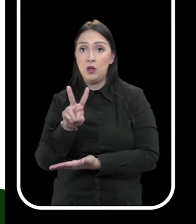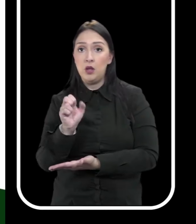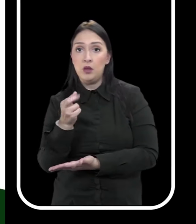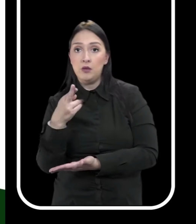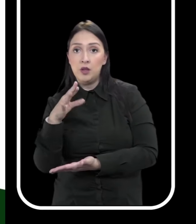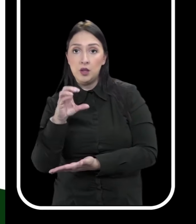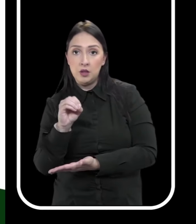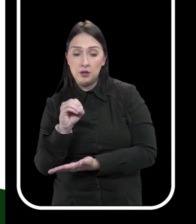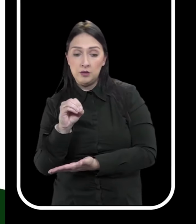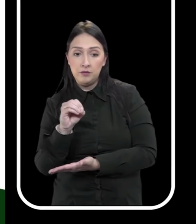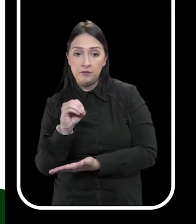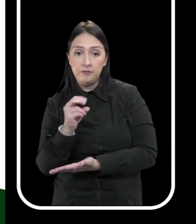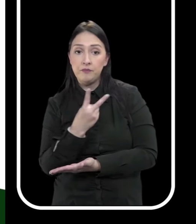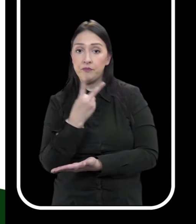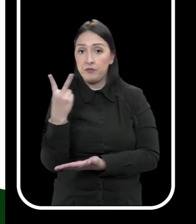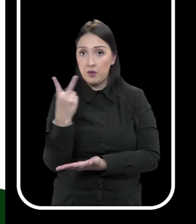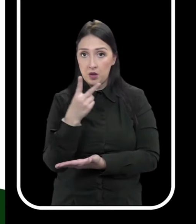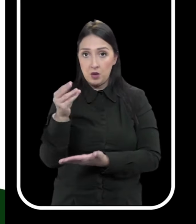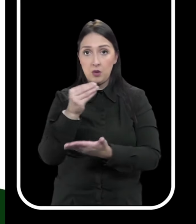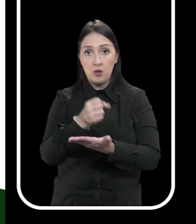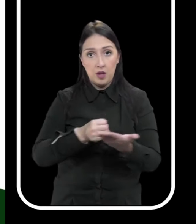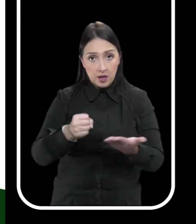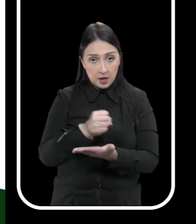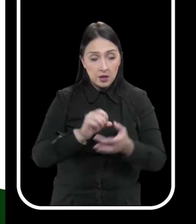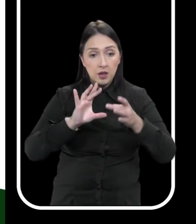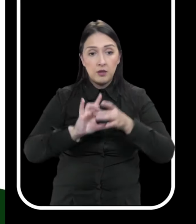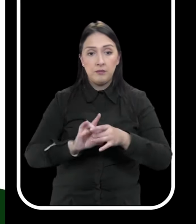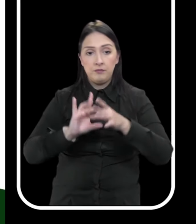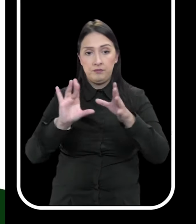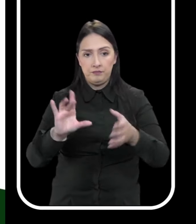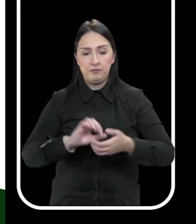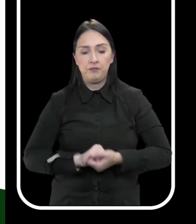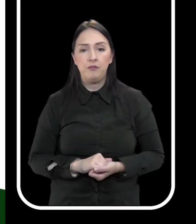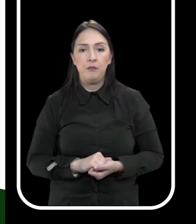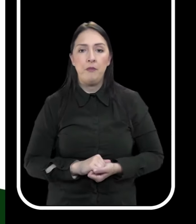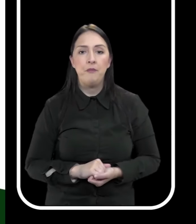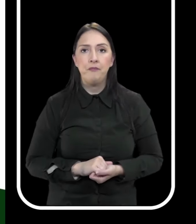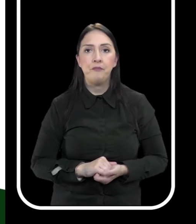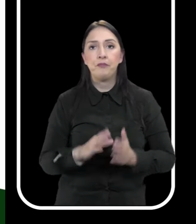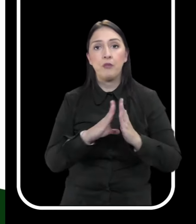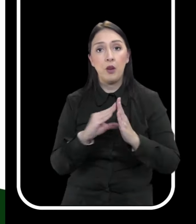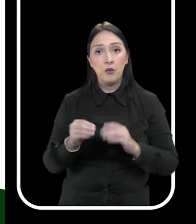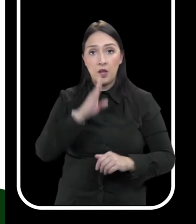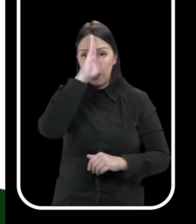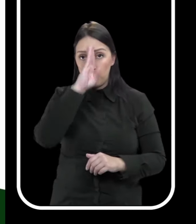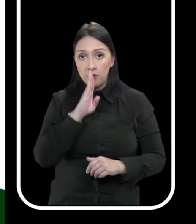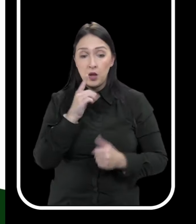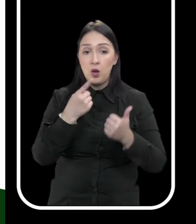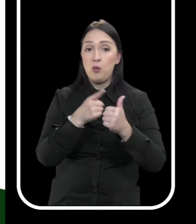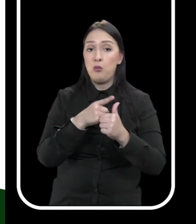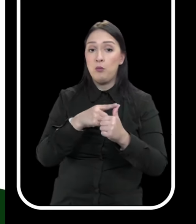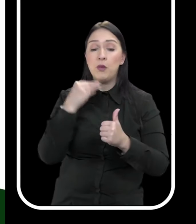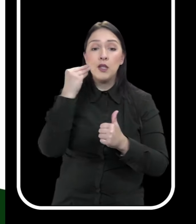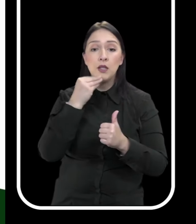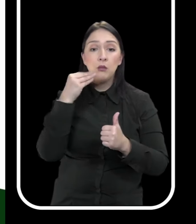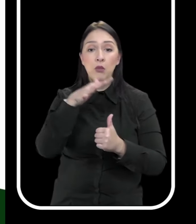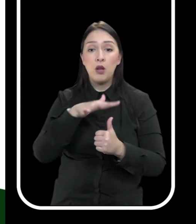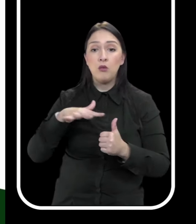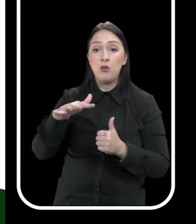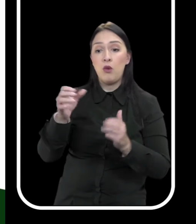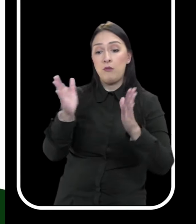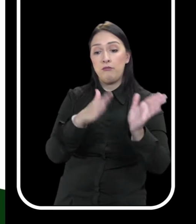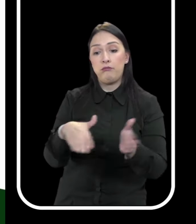duas versões, são duas versões básicas que são disponíveis em modalidade free. Uma versão que